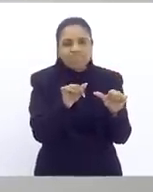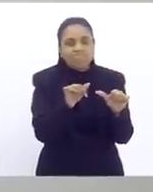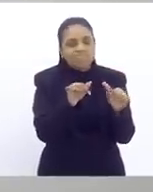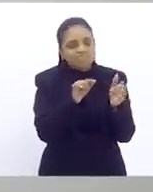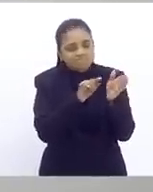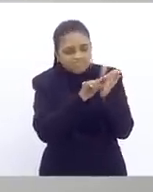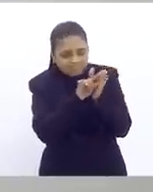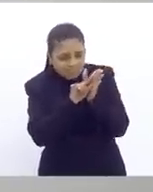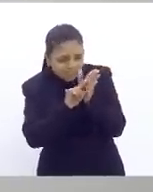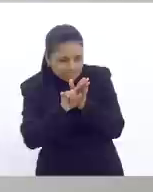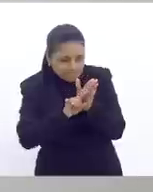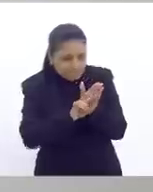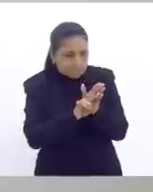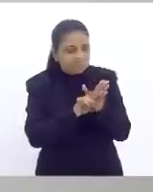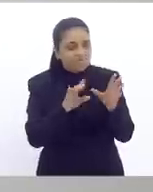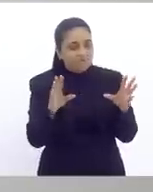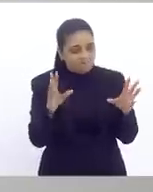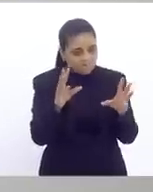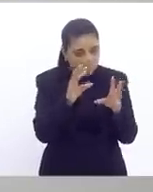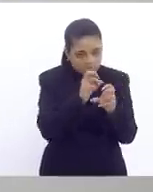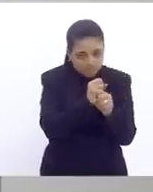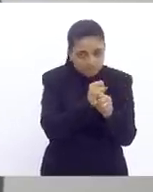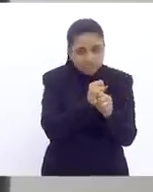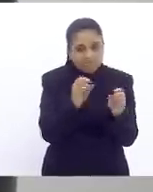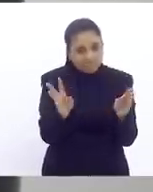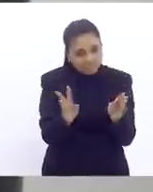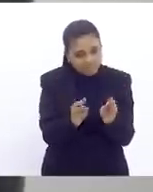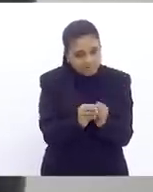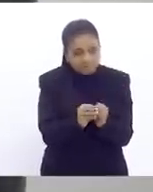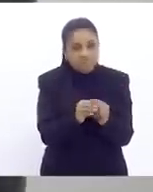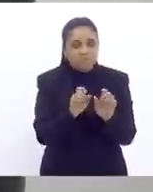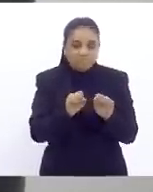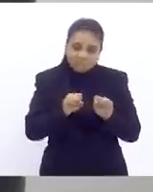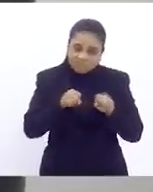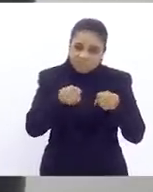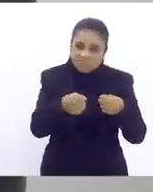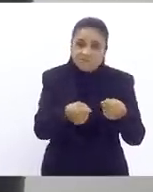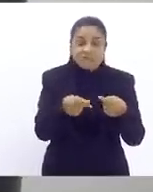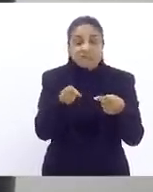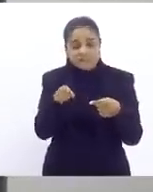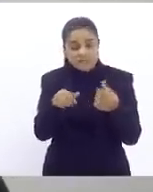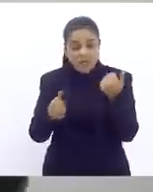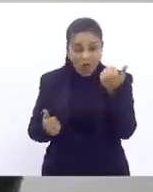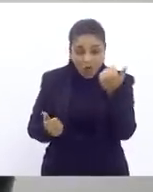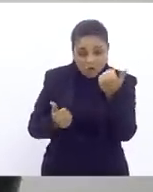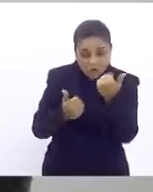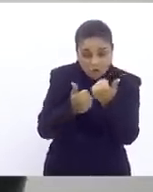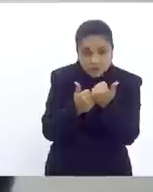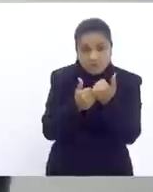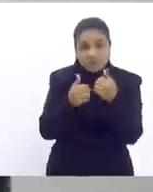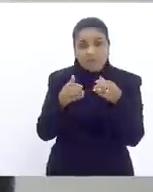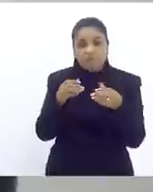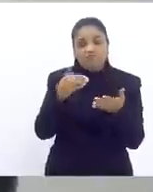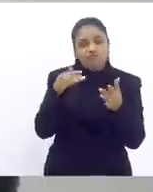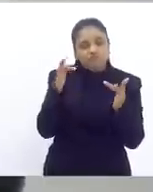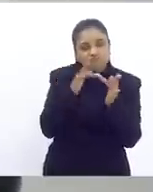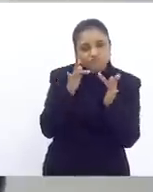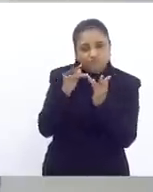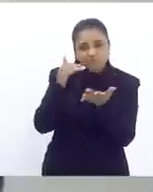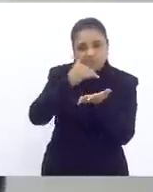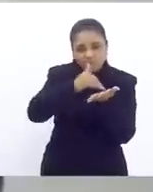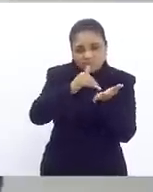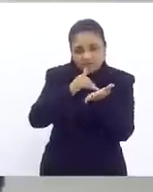vai concluir e a gente tá fazendo o esforço agora Se puder auxiliar junto com a gente o contato com a secretarias